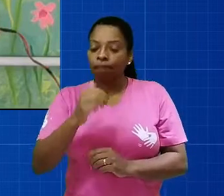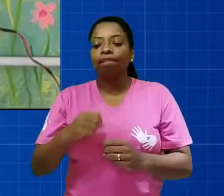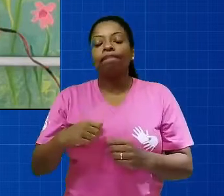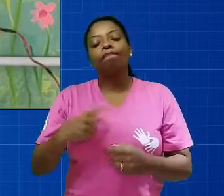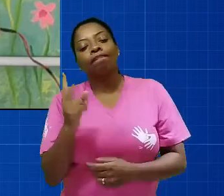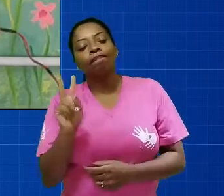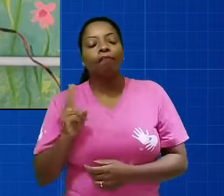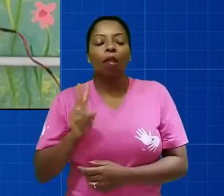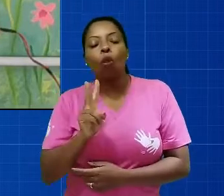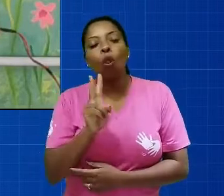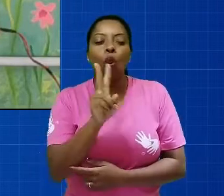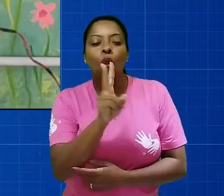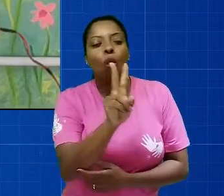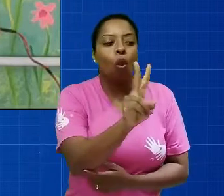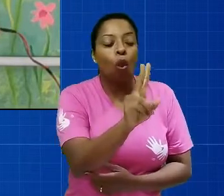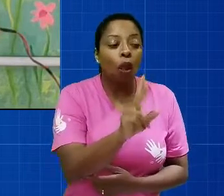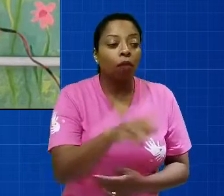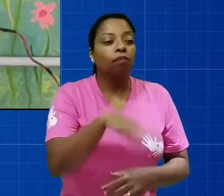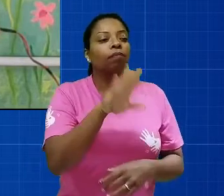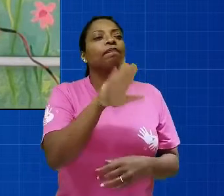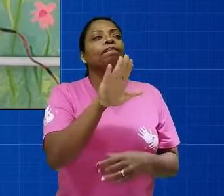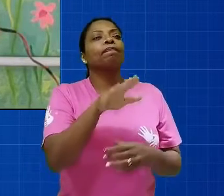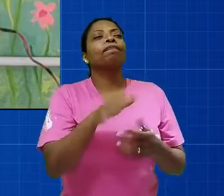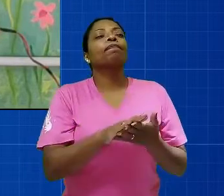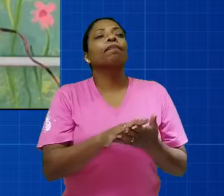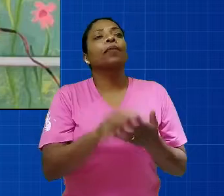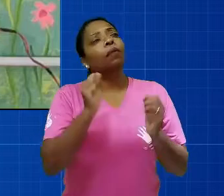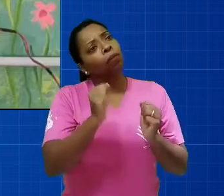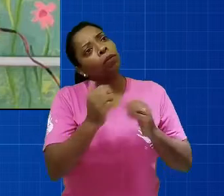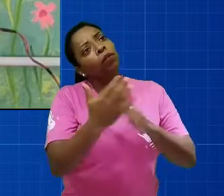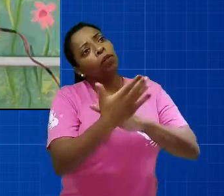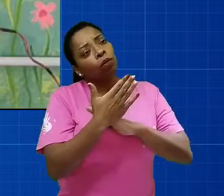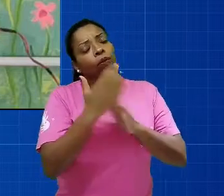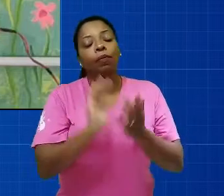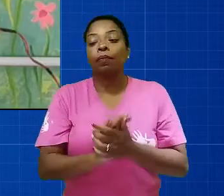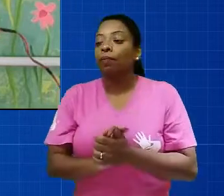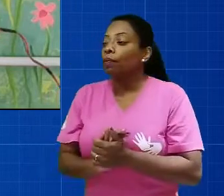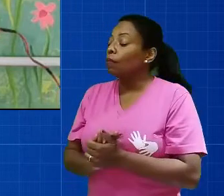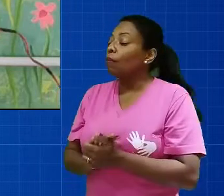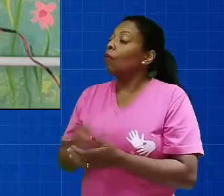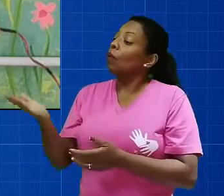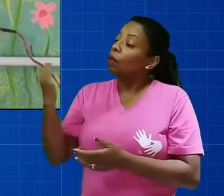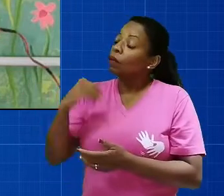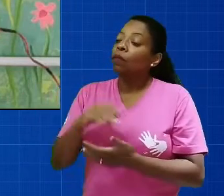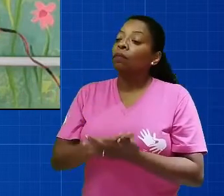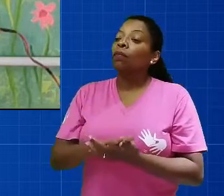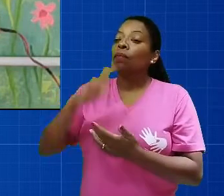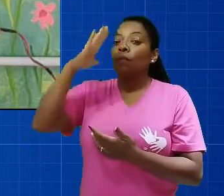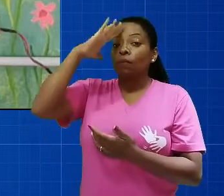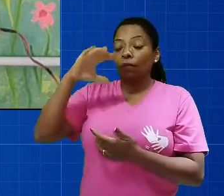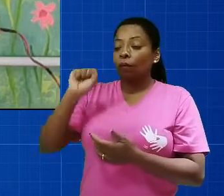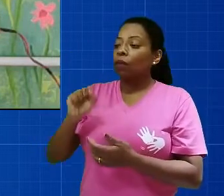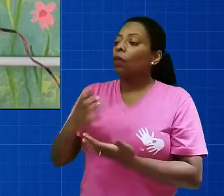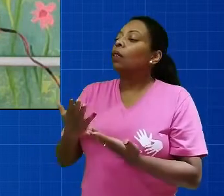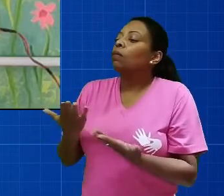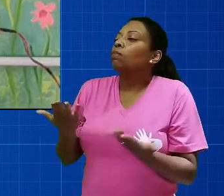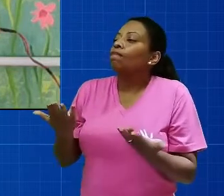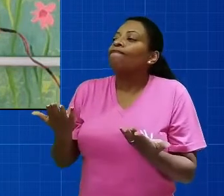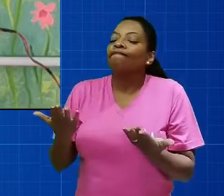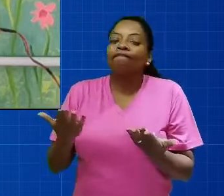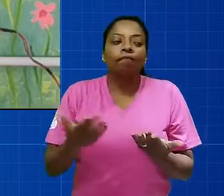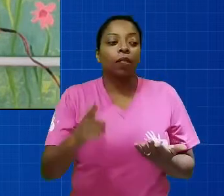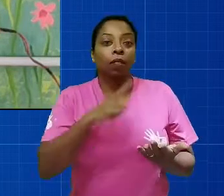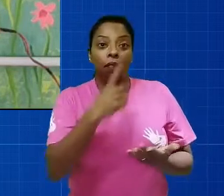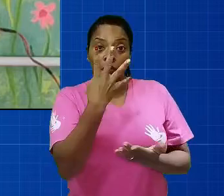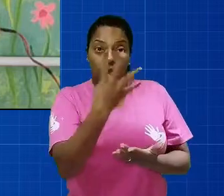a questão e se dirigiu para o seu primeiro discípulo. Ele perguntou o que ele deveria fazer com aquele